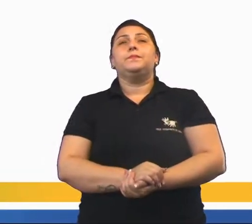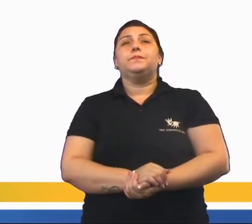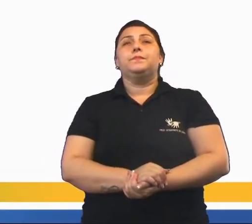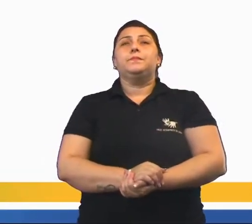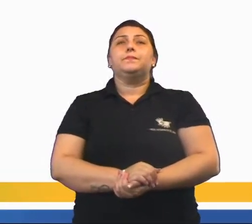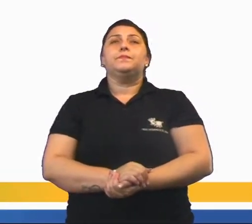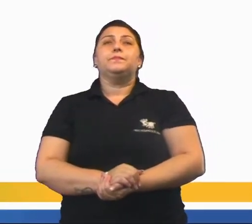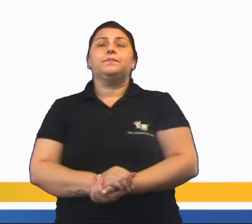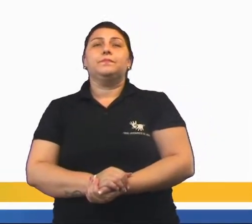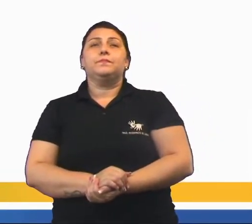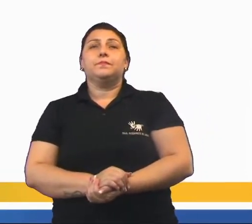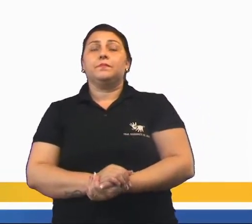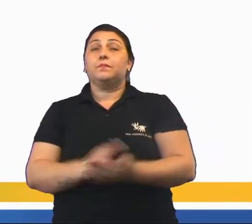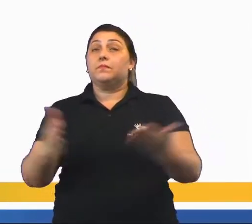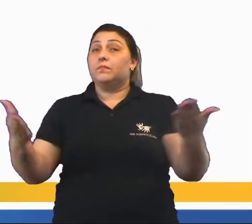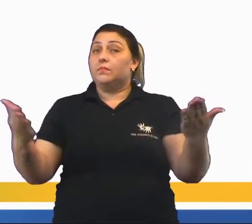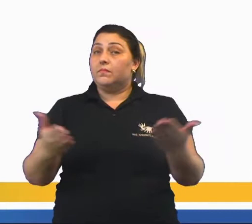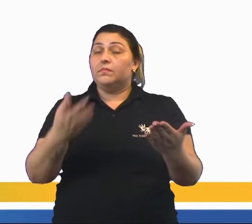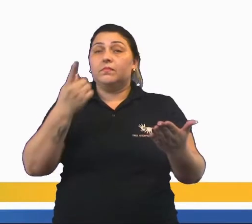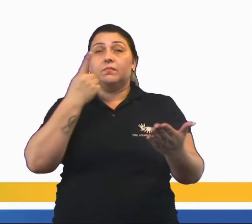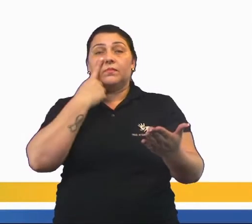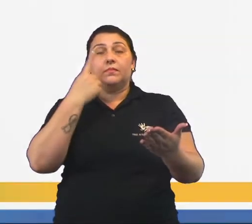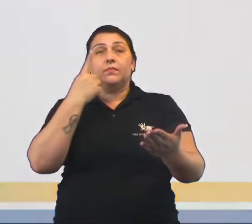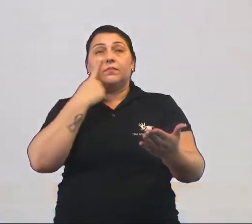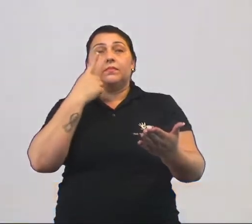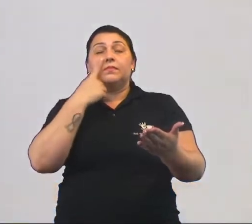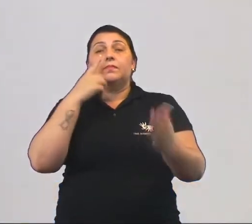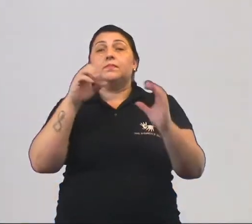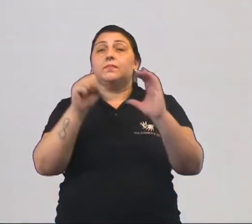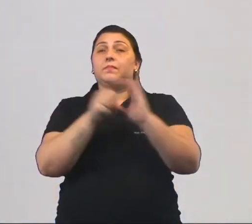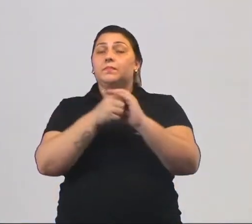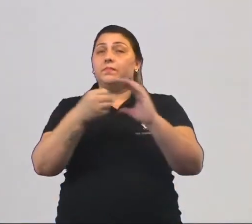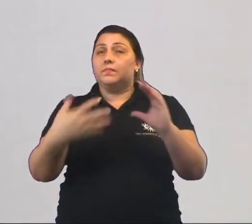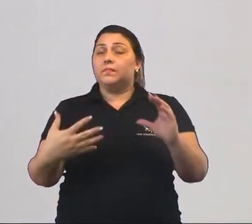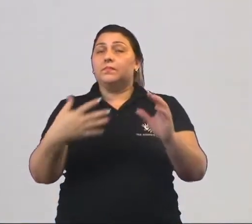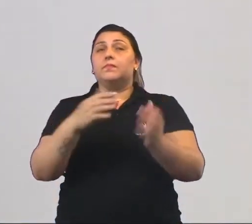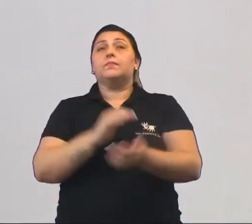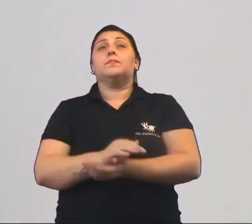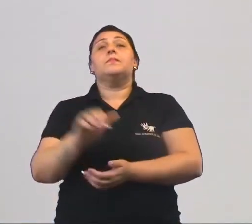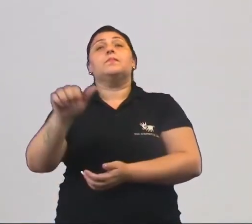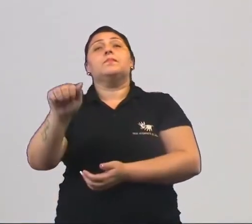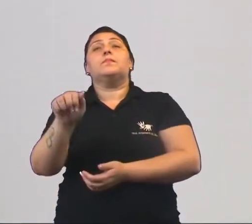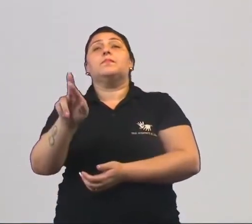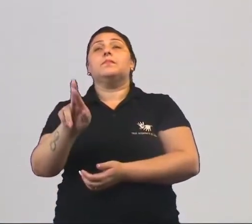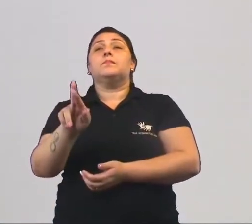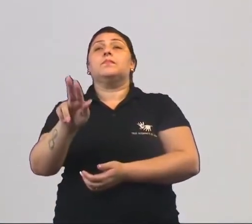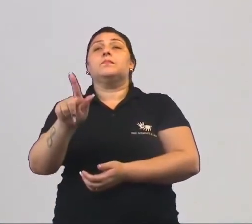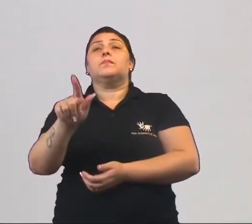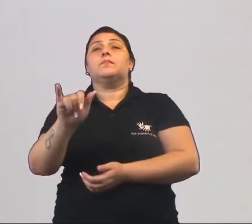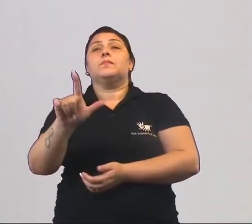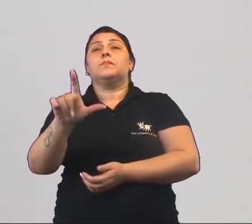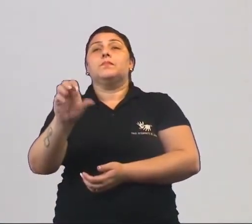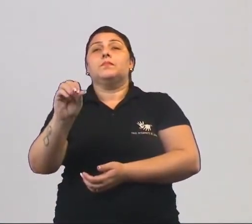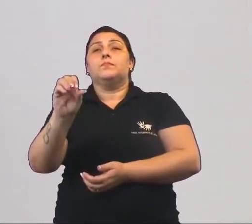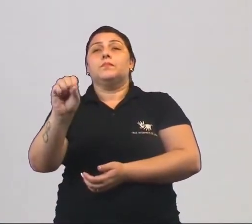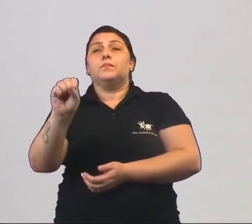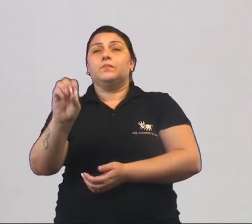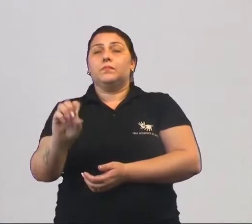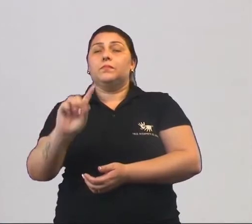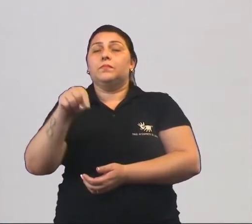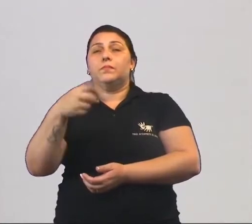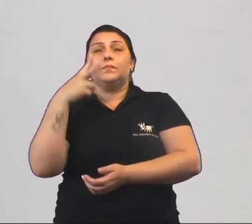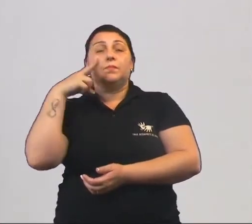tipo de solo. Agora nós vamos ver as características do solo argiloso. Depois também